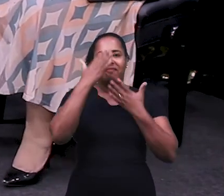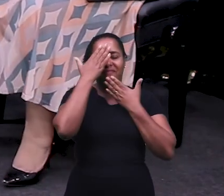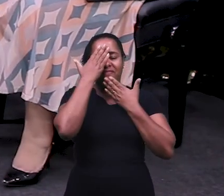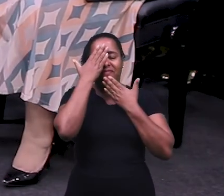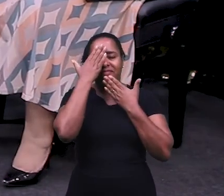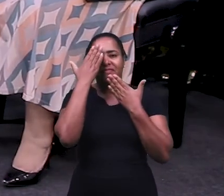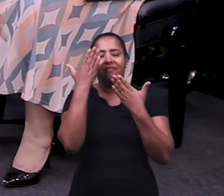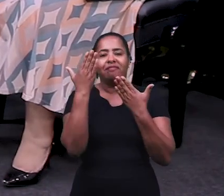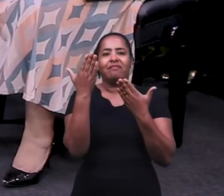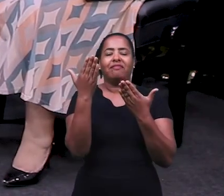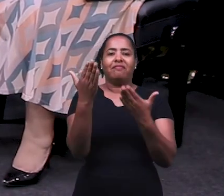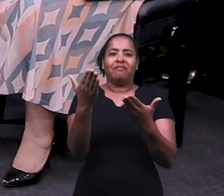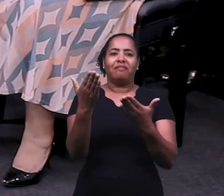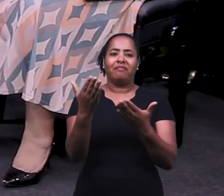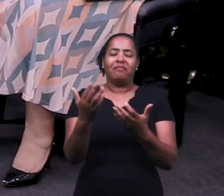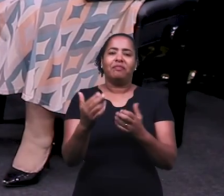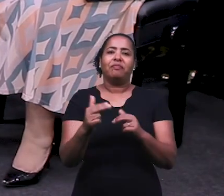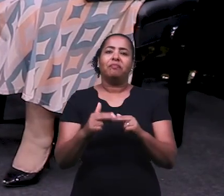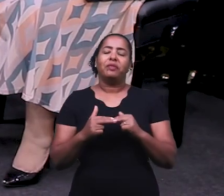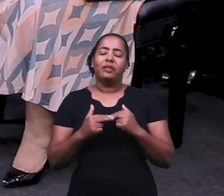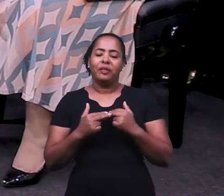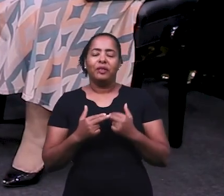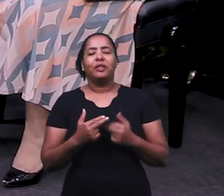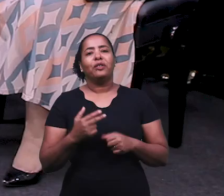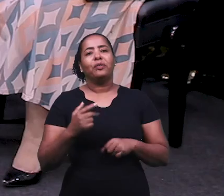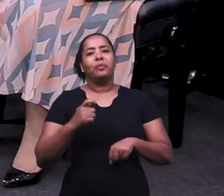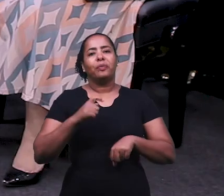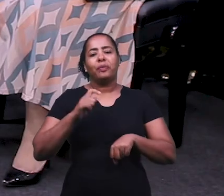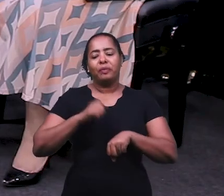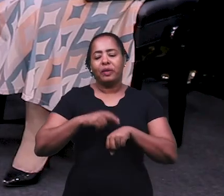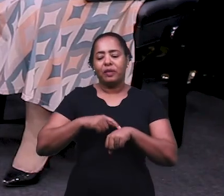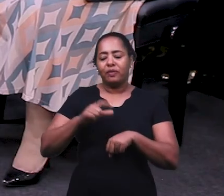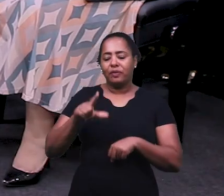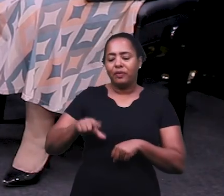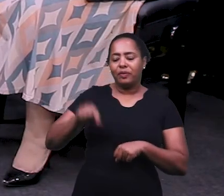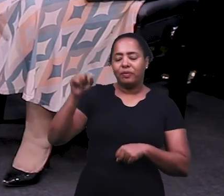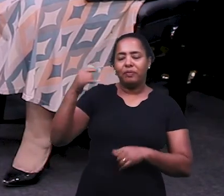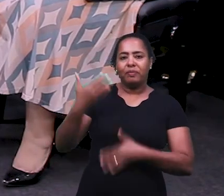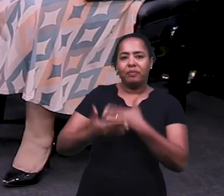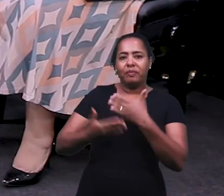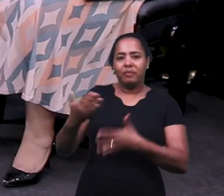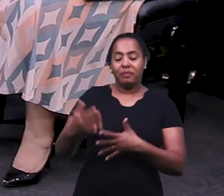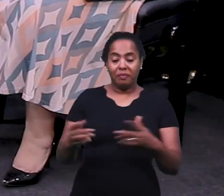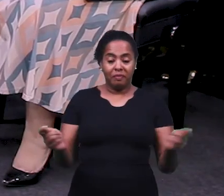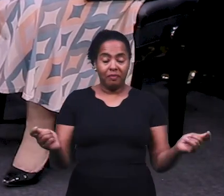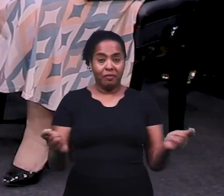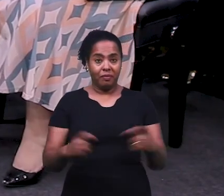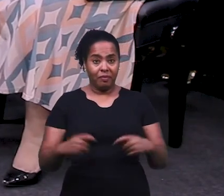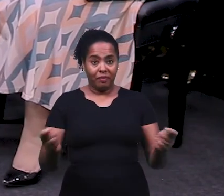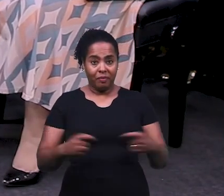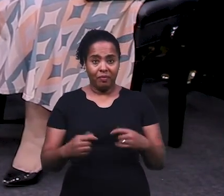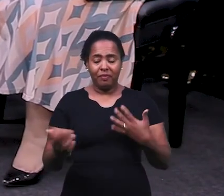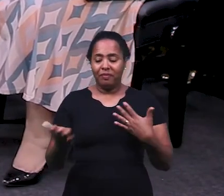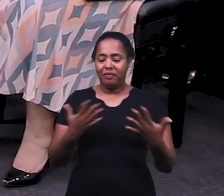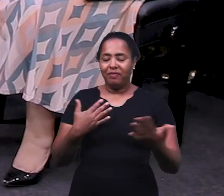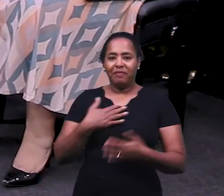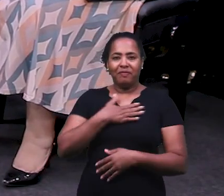do Senhor Jesus, né? Agradecer pelo tempo de vocês, pela presença de vocês, por